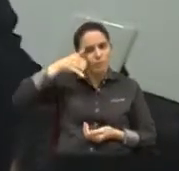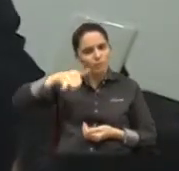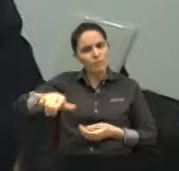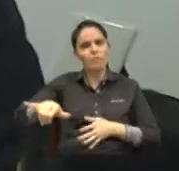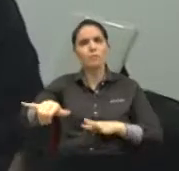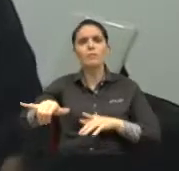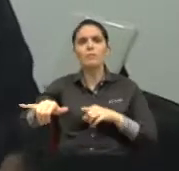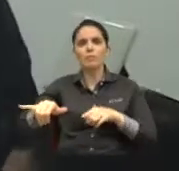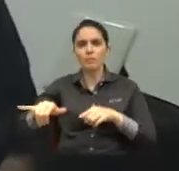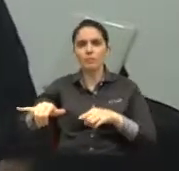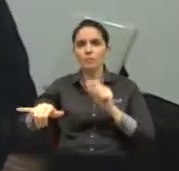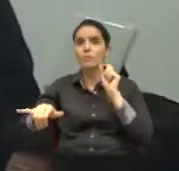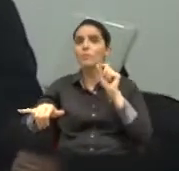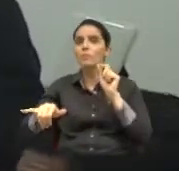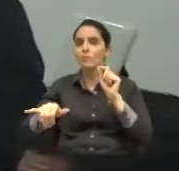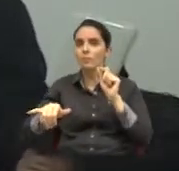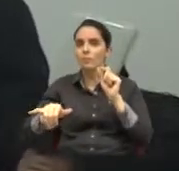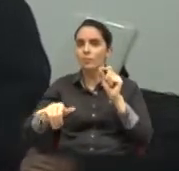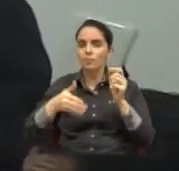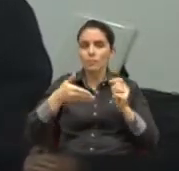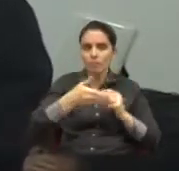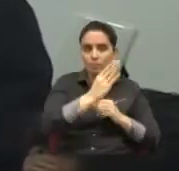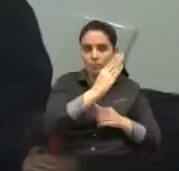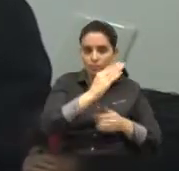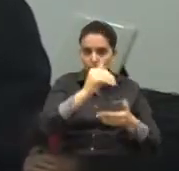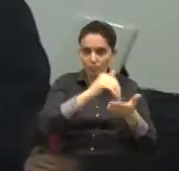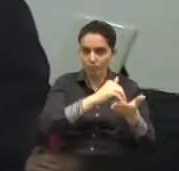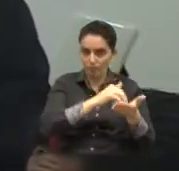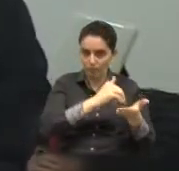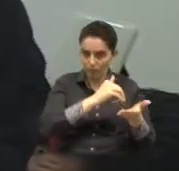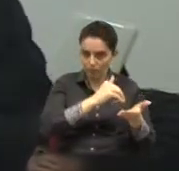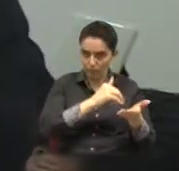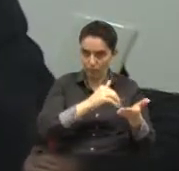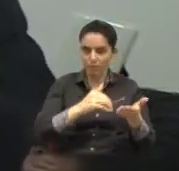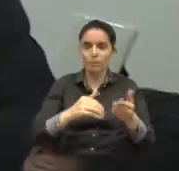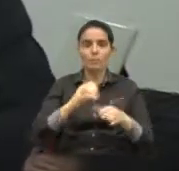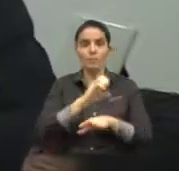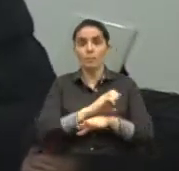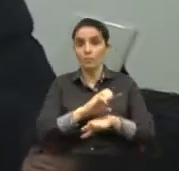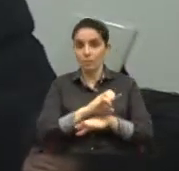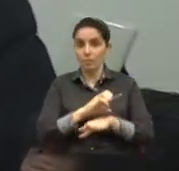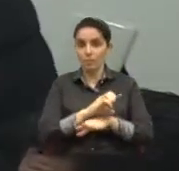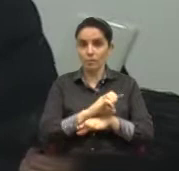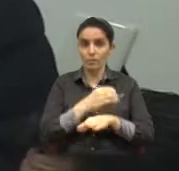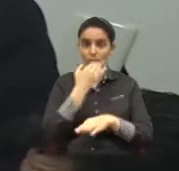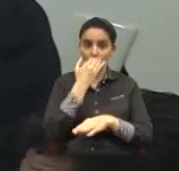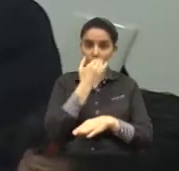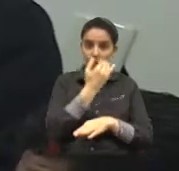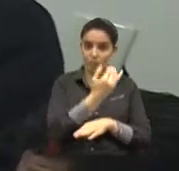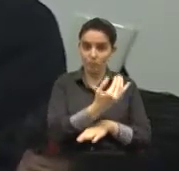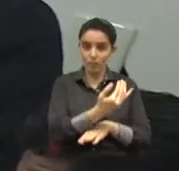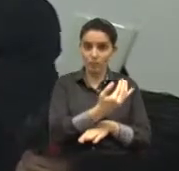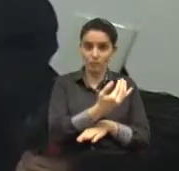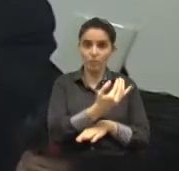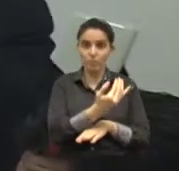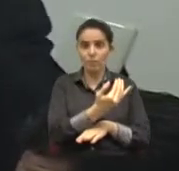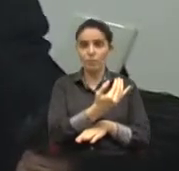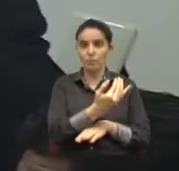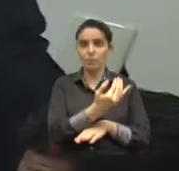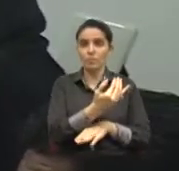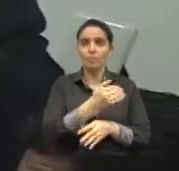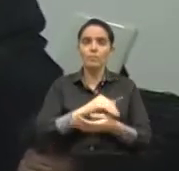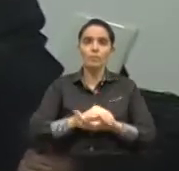nós fomos até o secretário do Estado, Lorival Gomes, e solicitamos isso, que é um